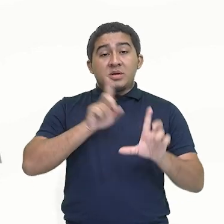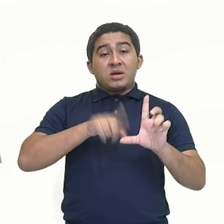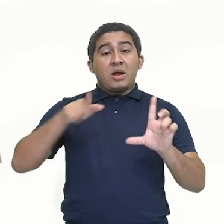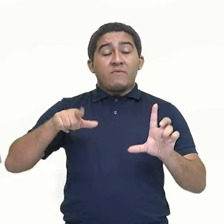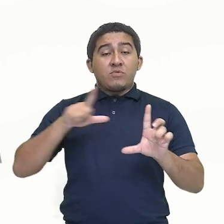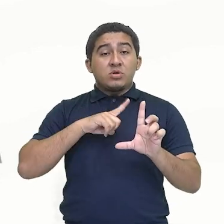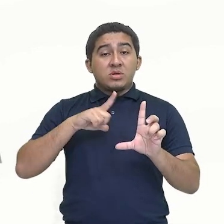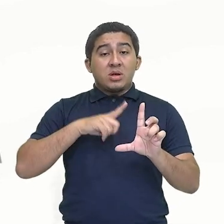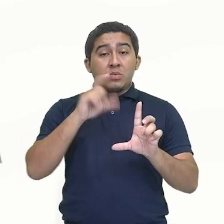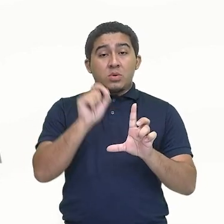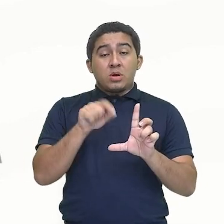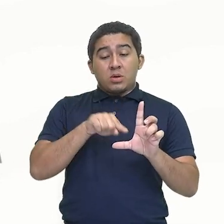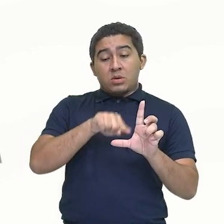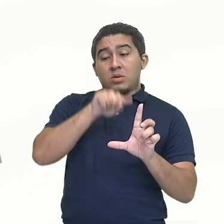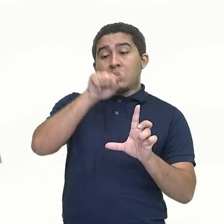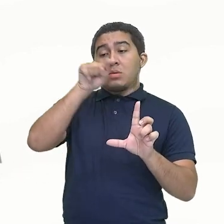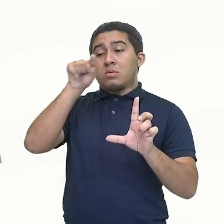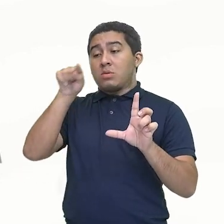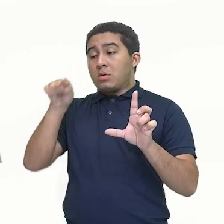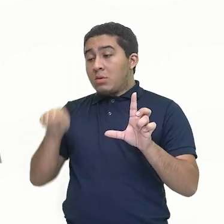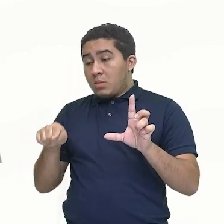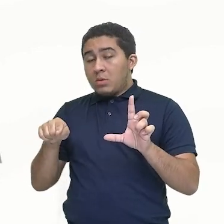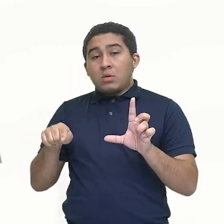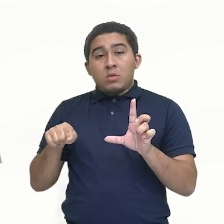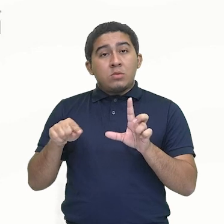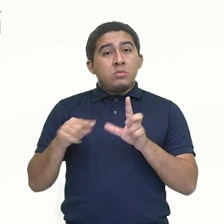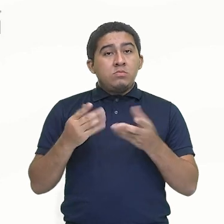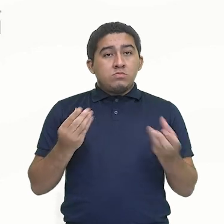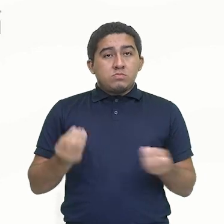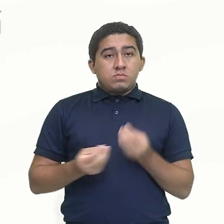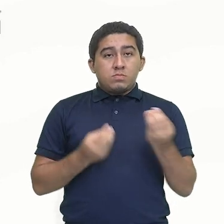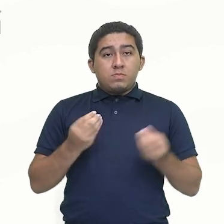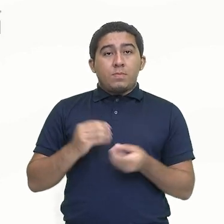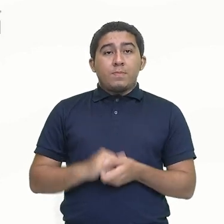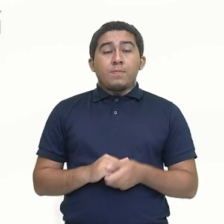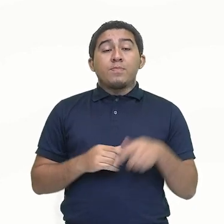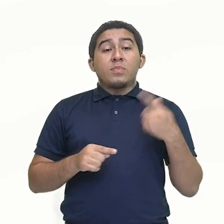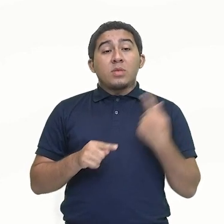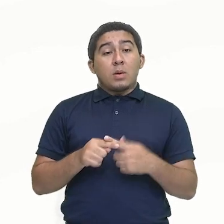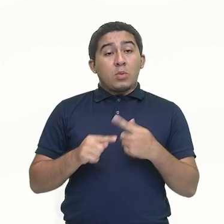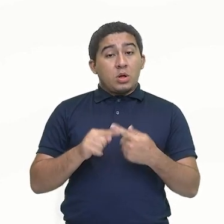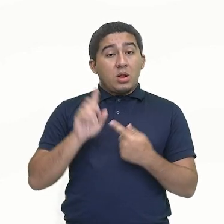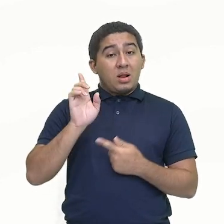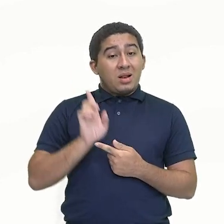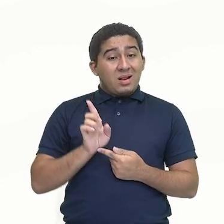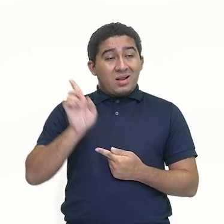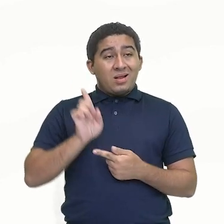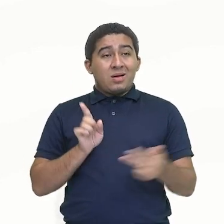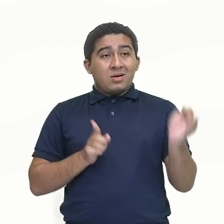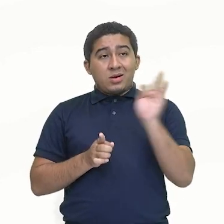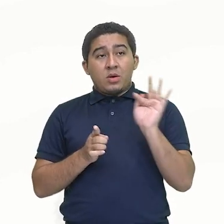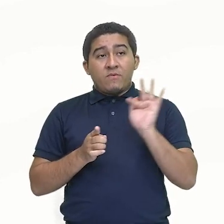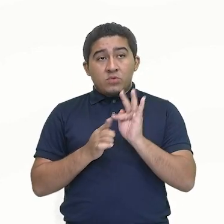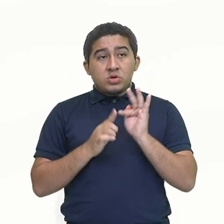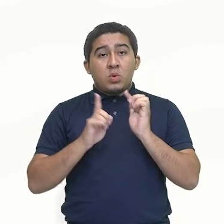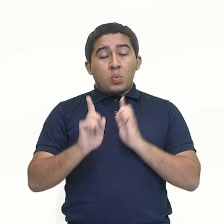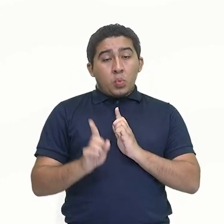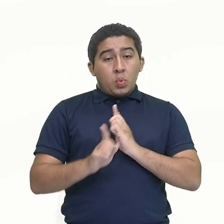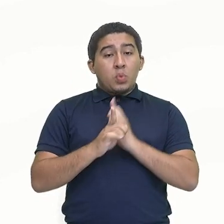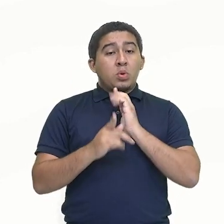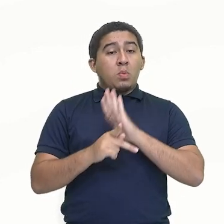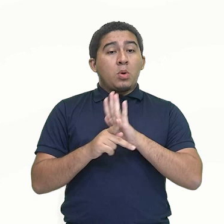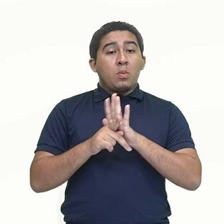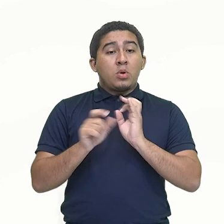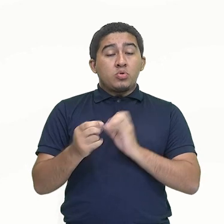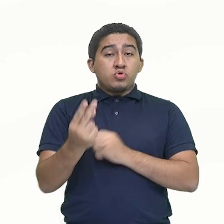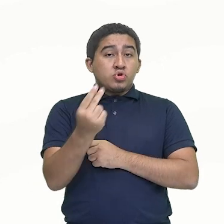essa curvatura aqui que nós estamos vendo? Porque lá na nossa função, tá? Que determina aqui, ó, o